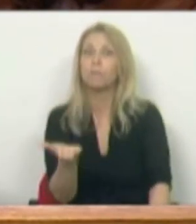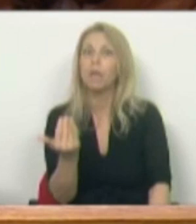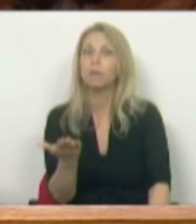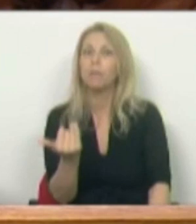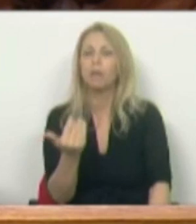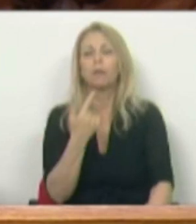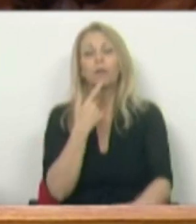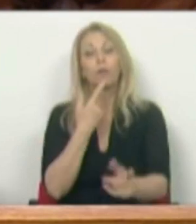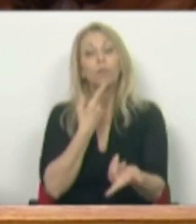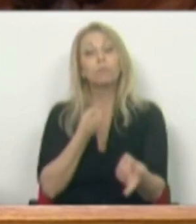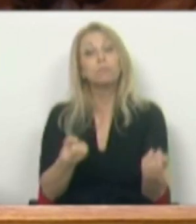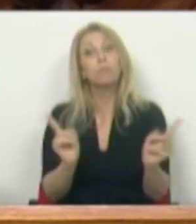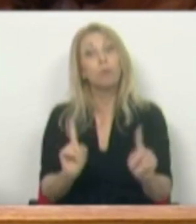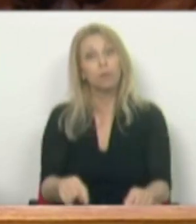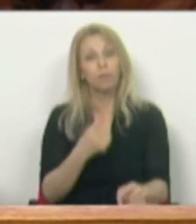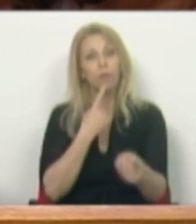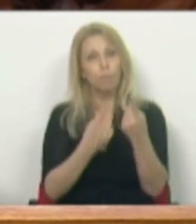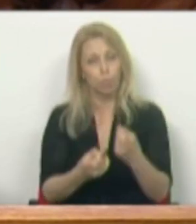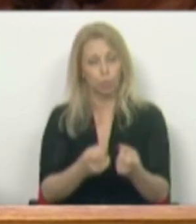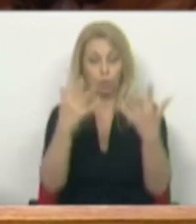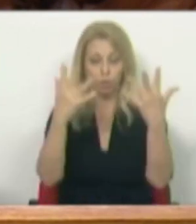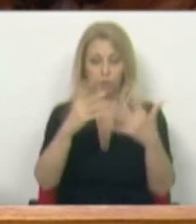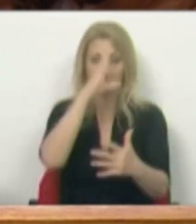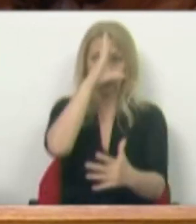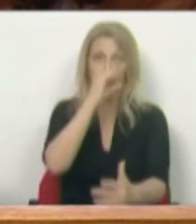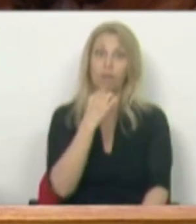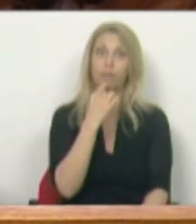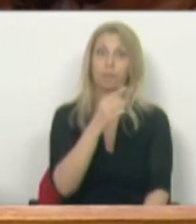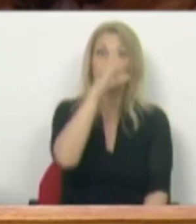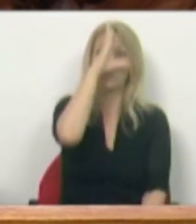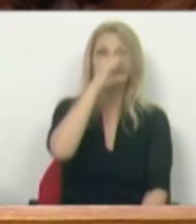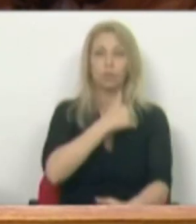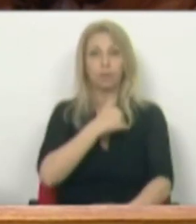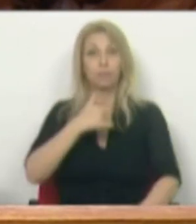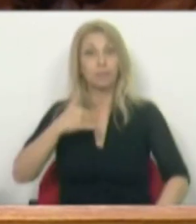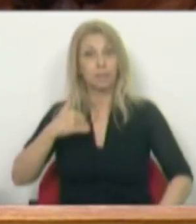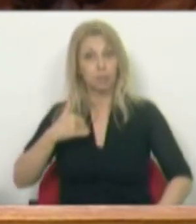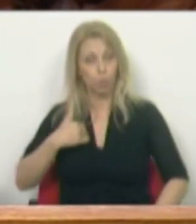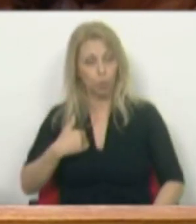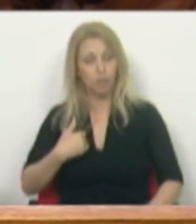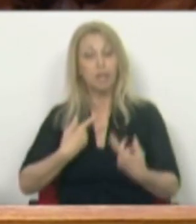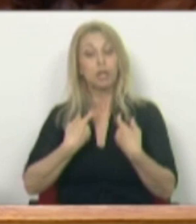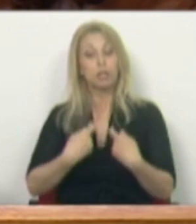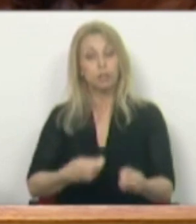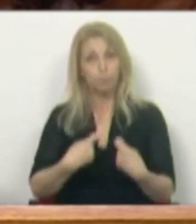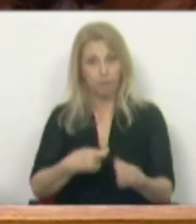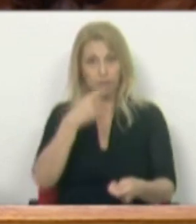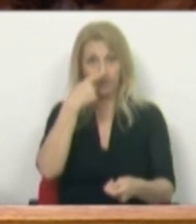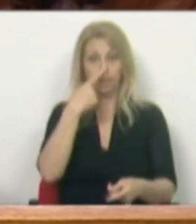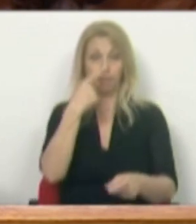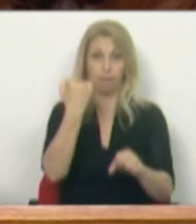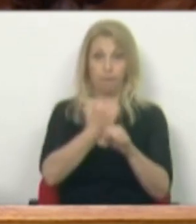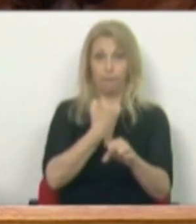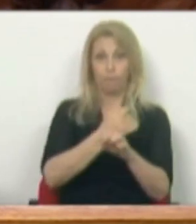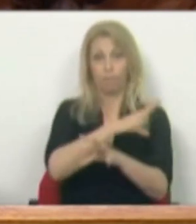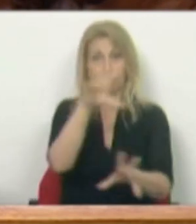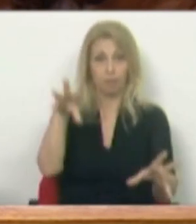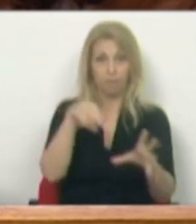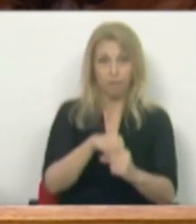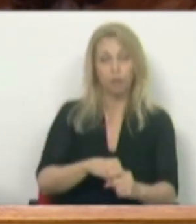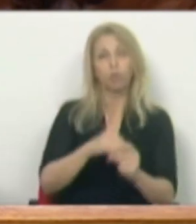de Estado diz que no Ministério da Saúde a despesa com o pessoal vai crescer cerca de